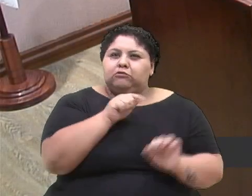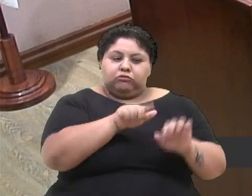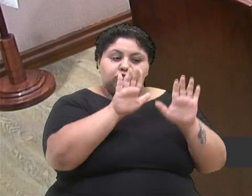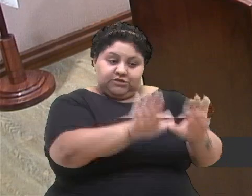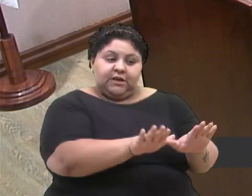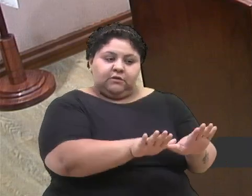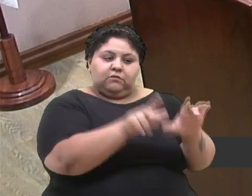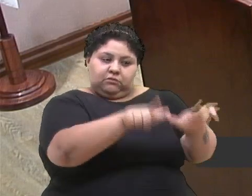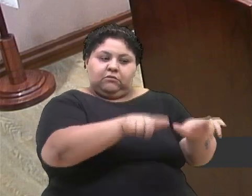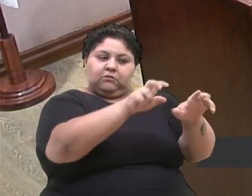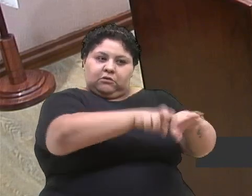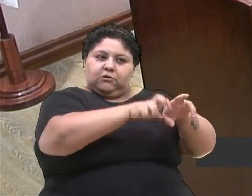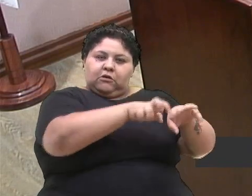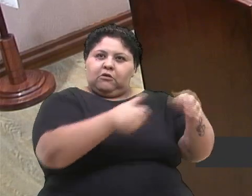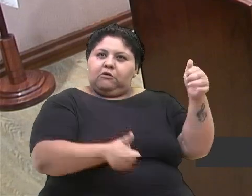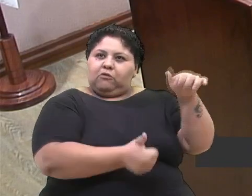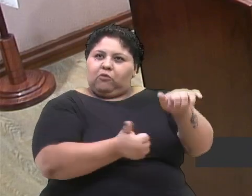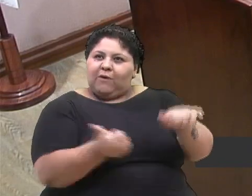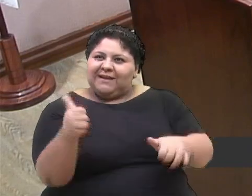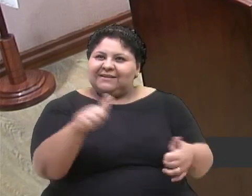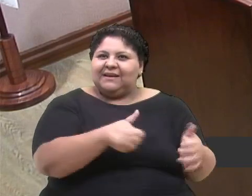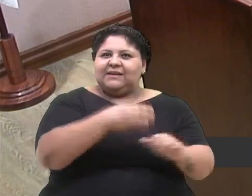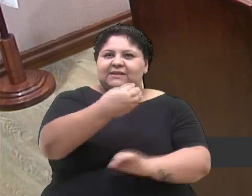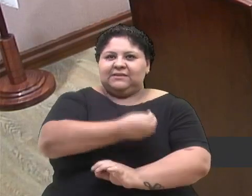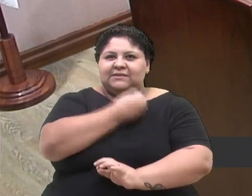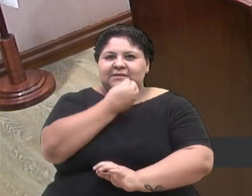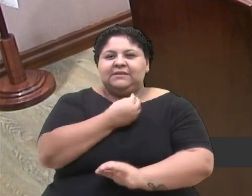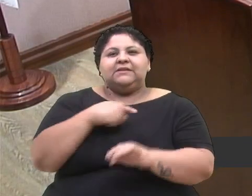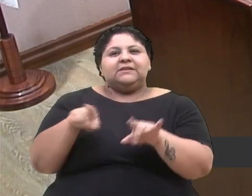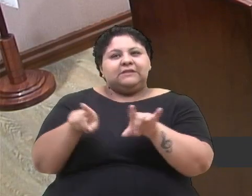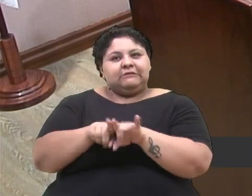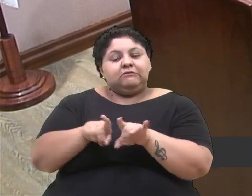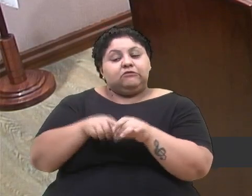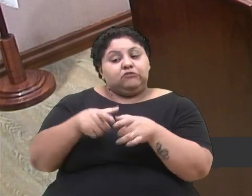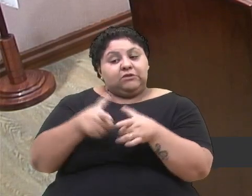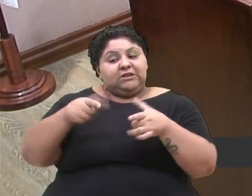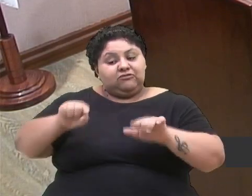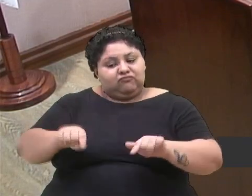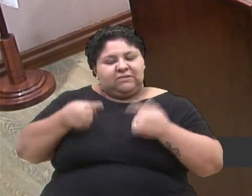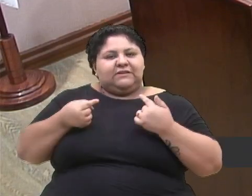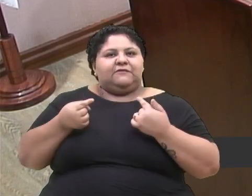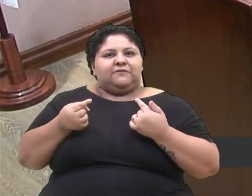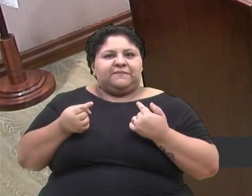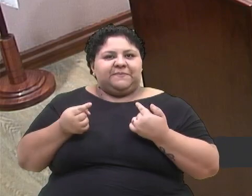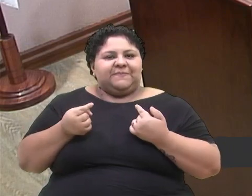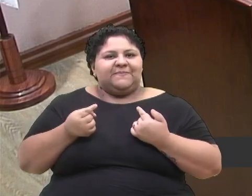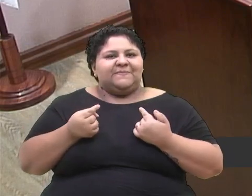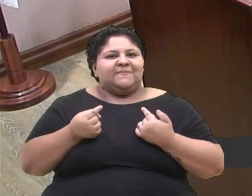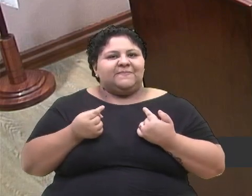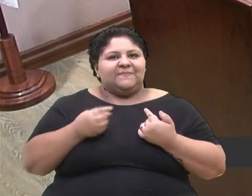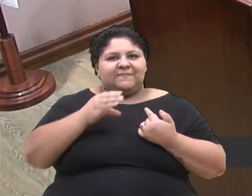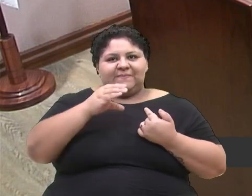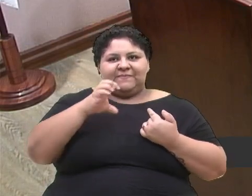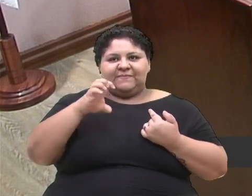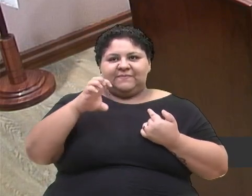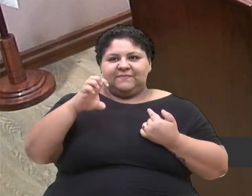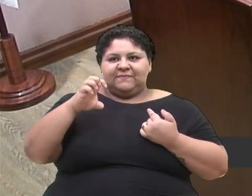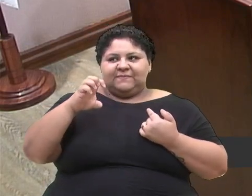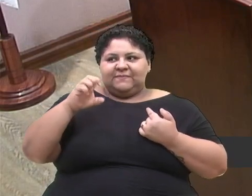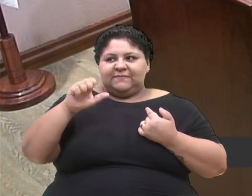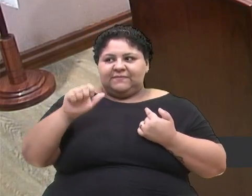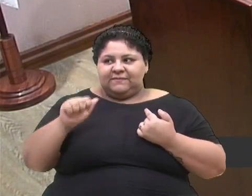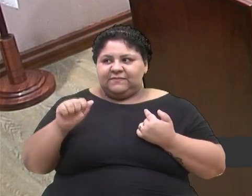rural com qualidade de vida, e ainda é um grande desafio. O Ceasa